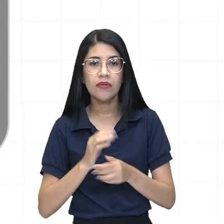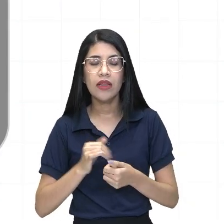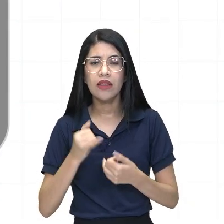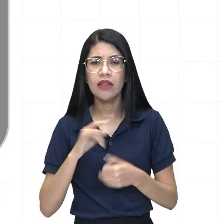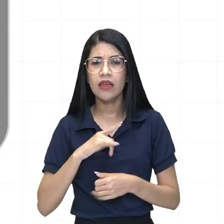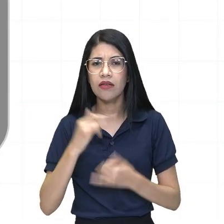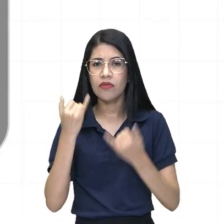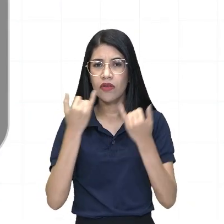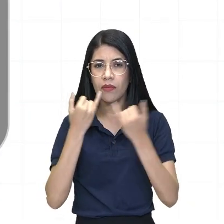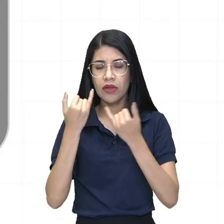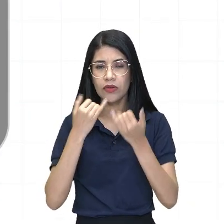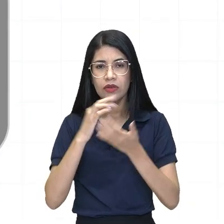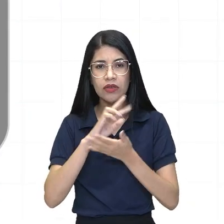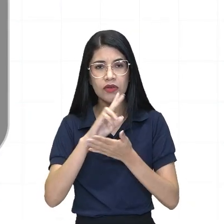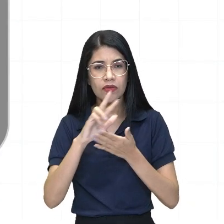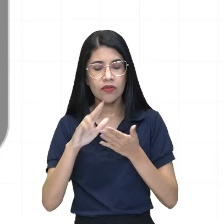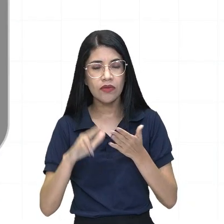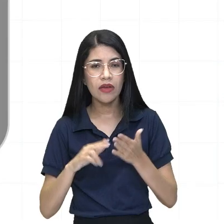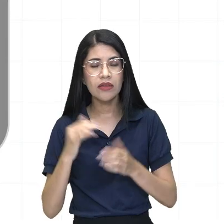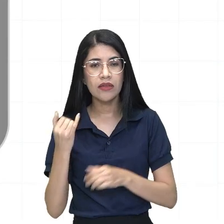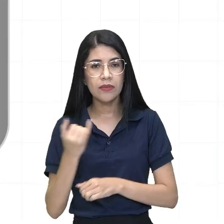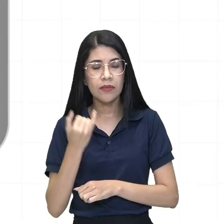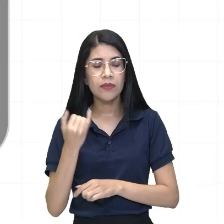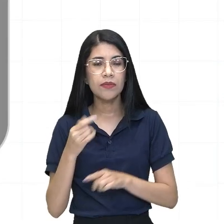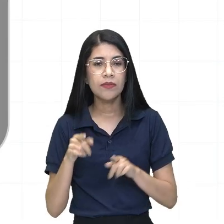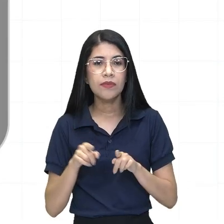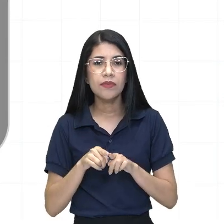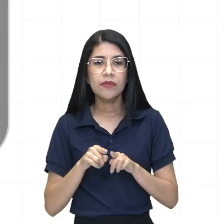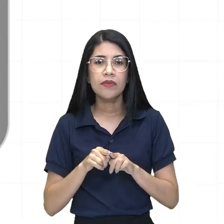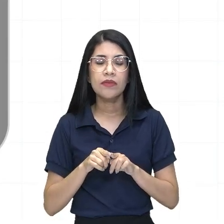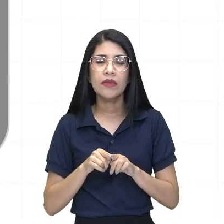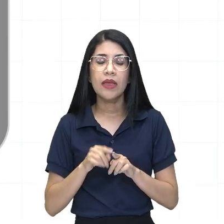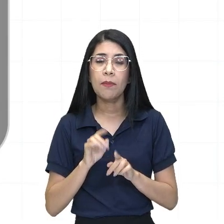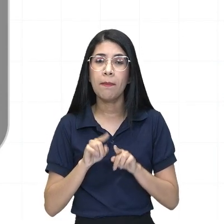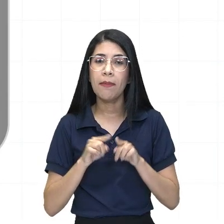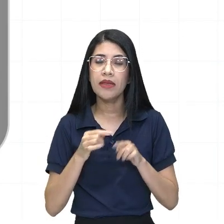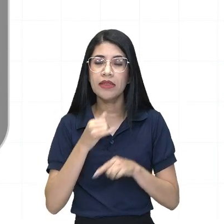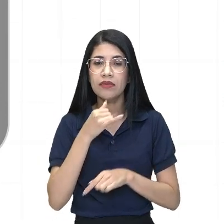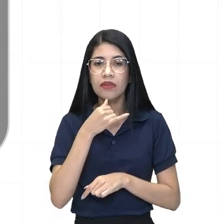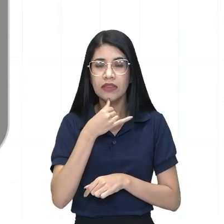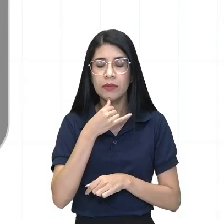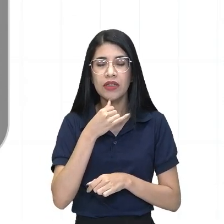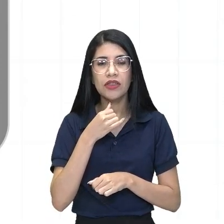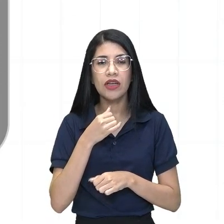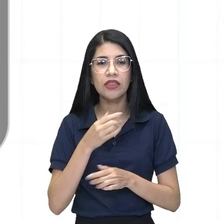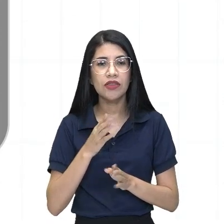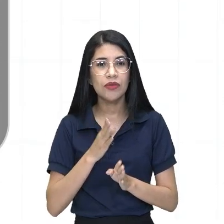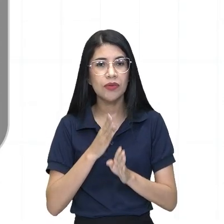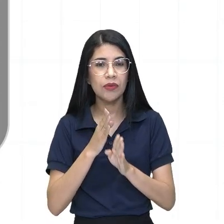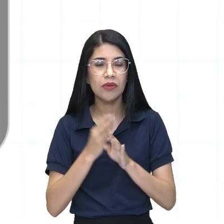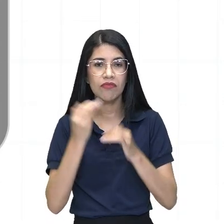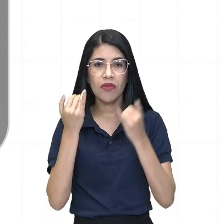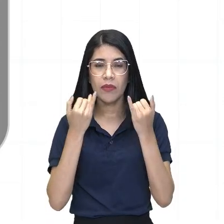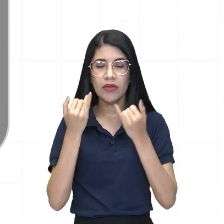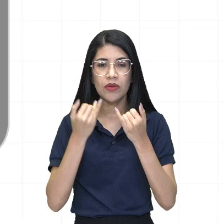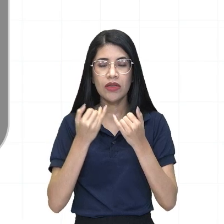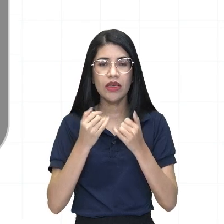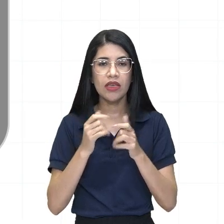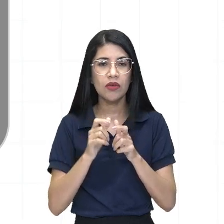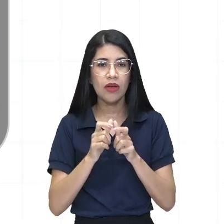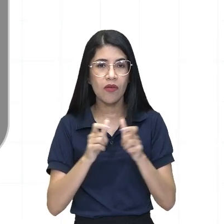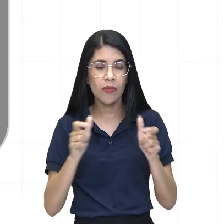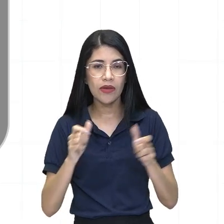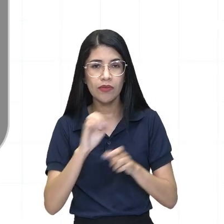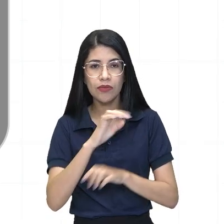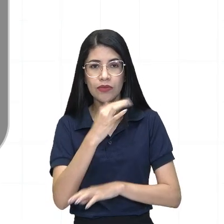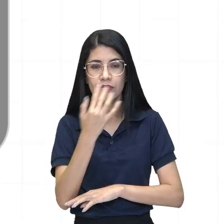aí que são interessantes, porém são muitos dados assim, ligeiramente tristes para a situação que a gente vive aqui na Amazônia, tá, pessoal? Isso.